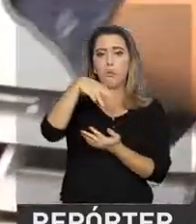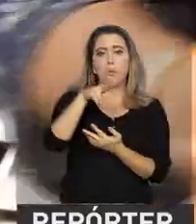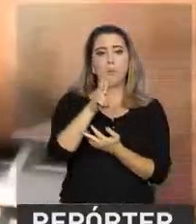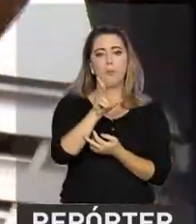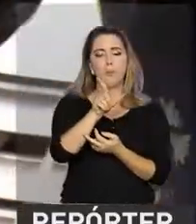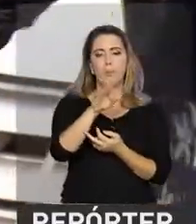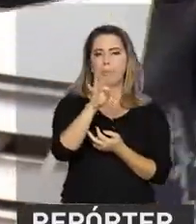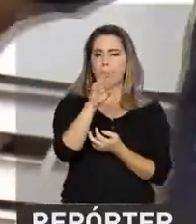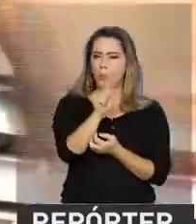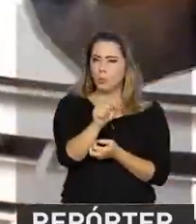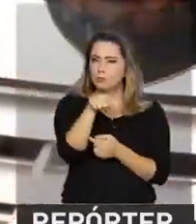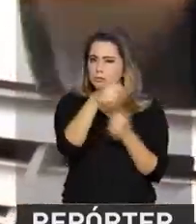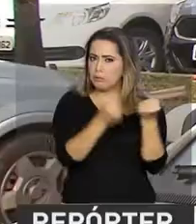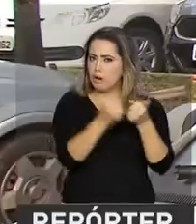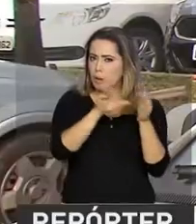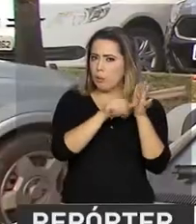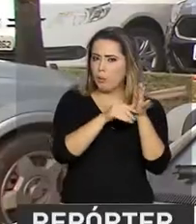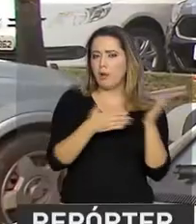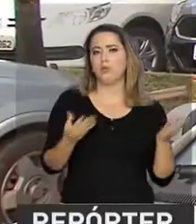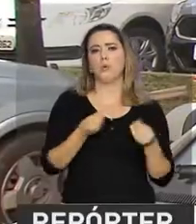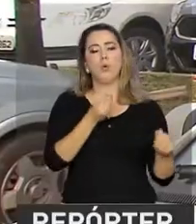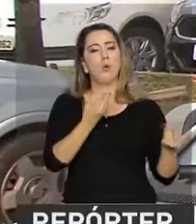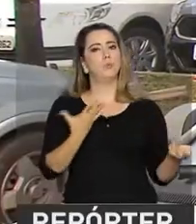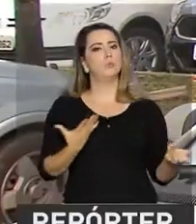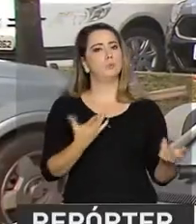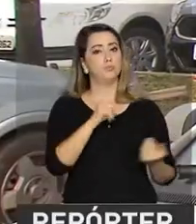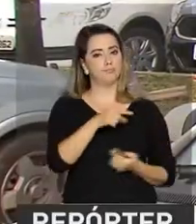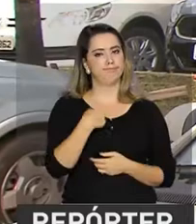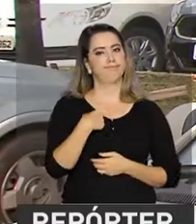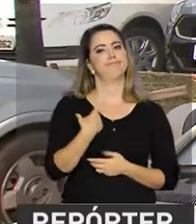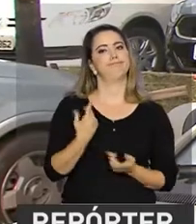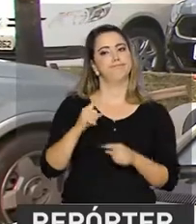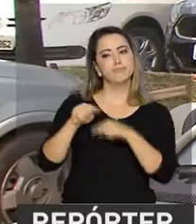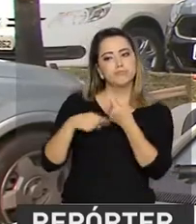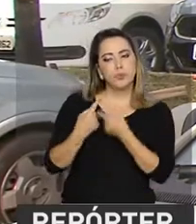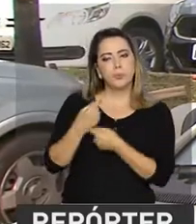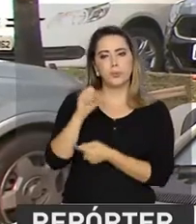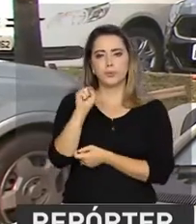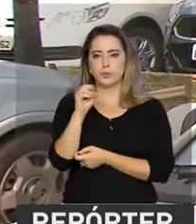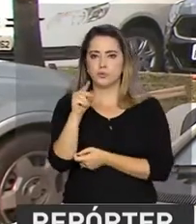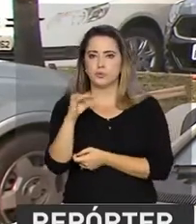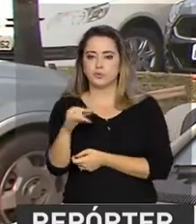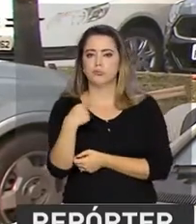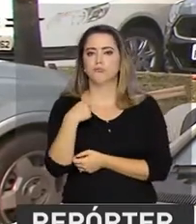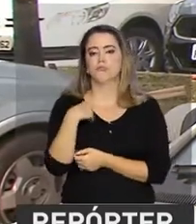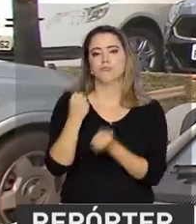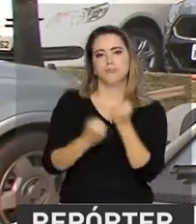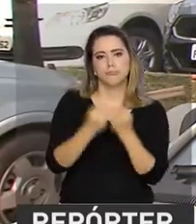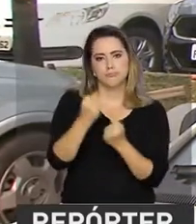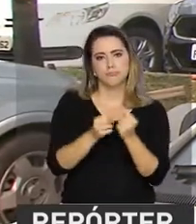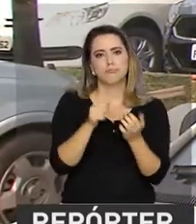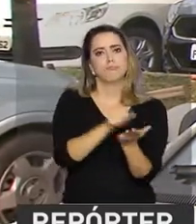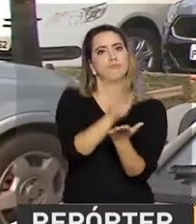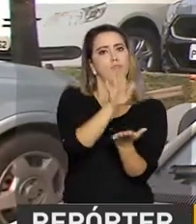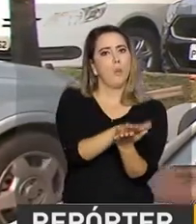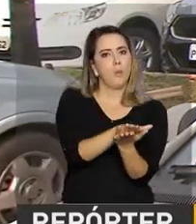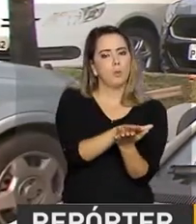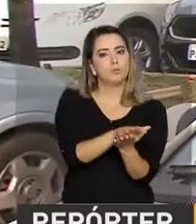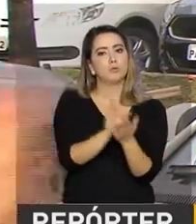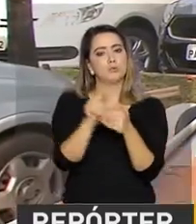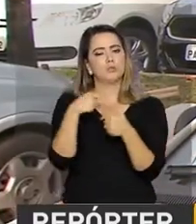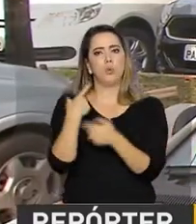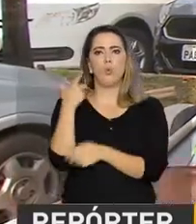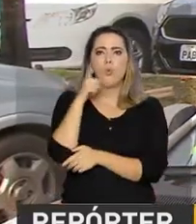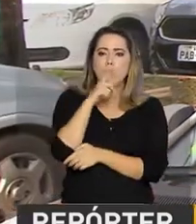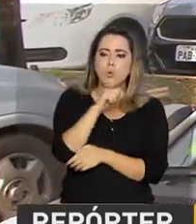relacionada ao veículo no meu caso teve um transtorno maior porque oito dias depois o carro foi multado então para conseguir